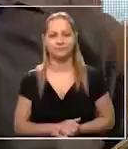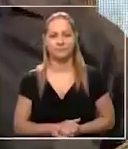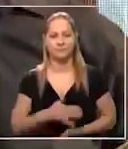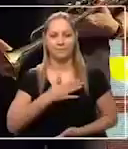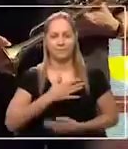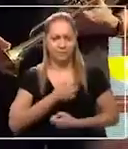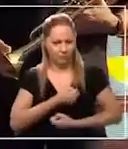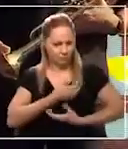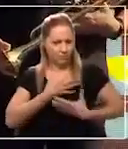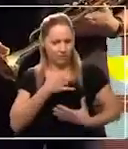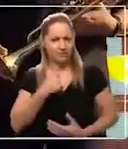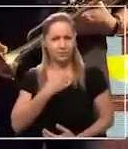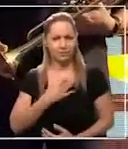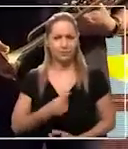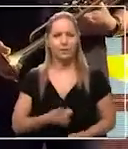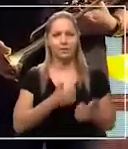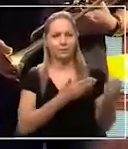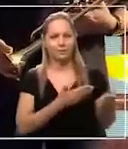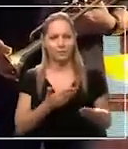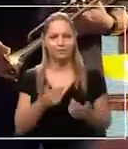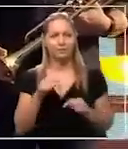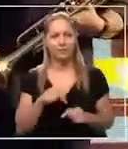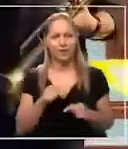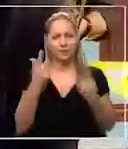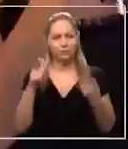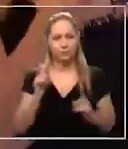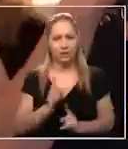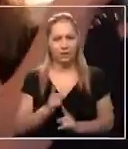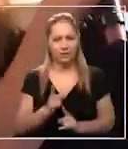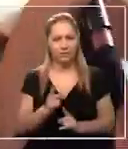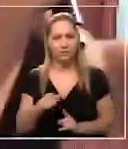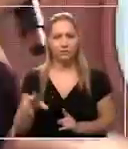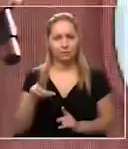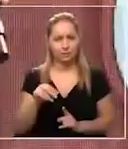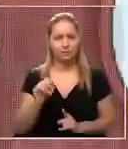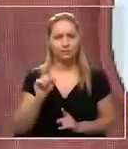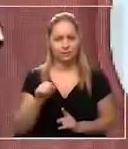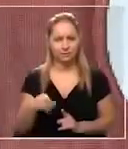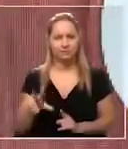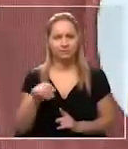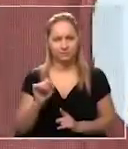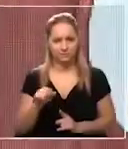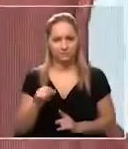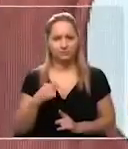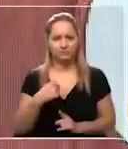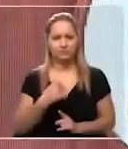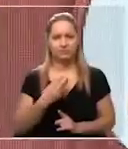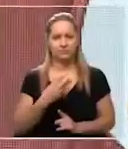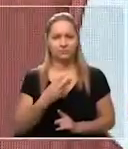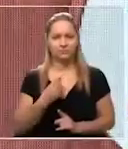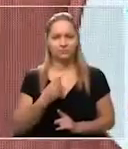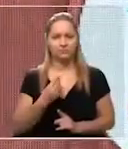peito, eu gosto. Obrigado. Muito bem-vindo. Estas músicas são novas, não é? Novas, novas. Muito,